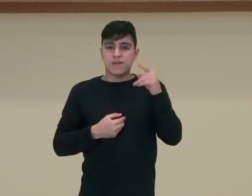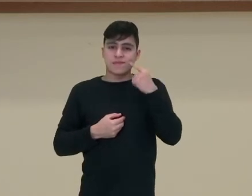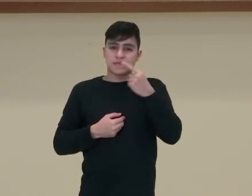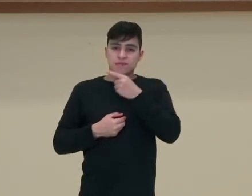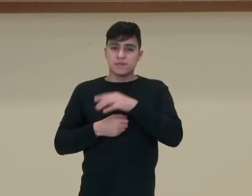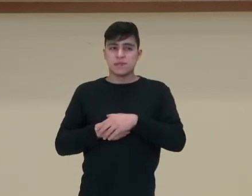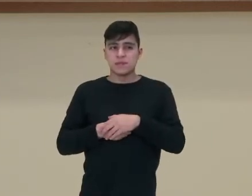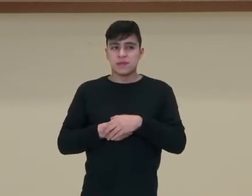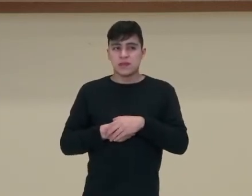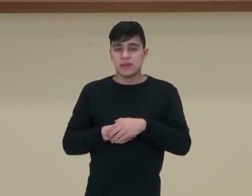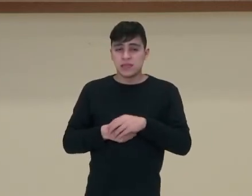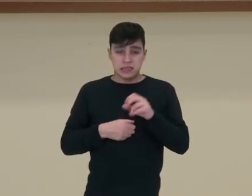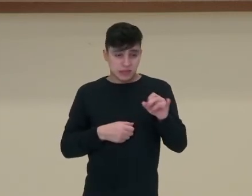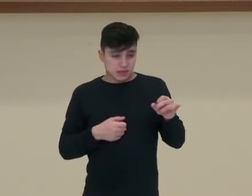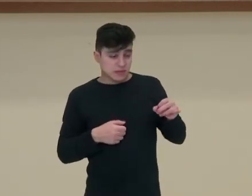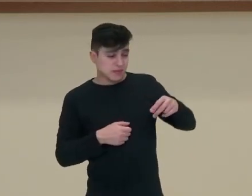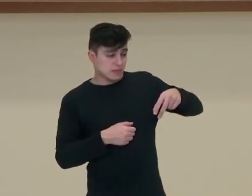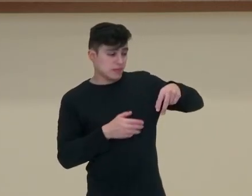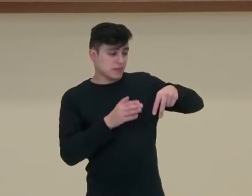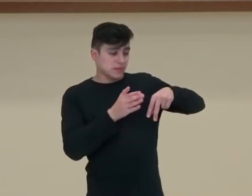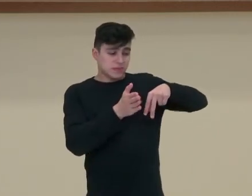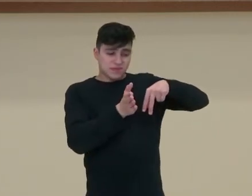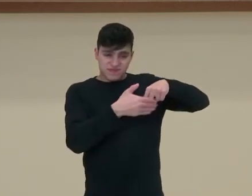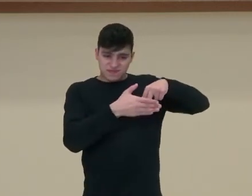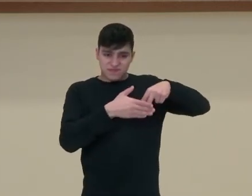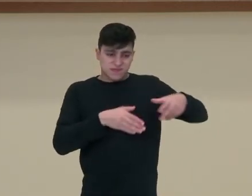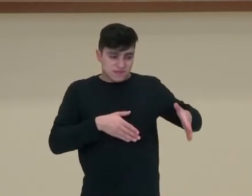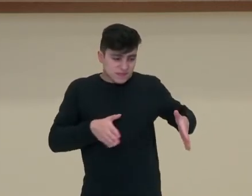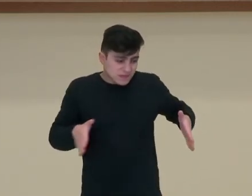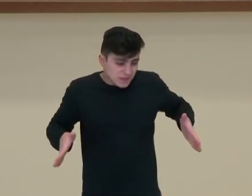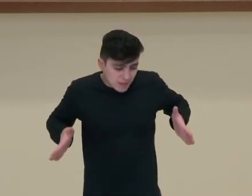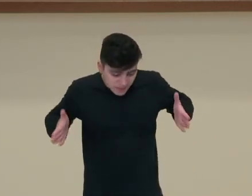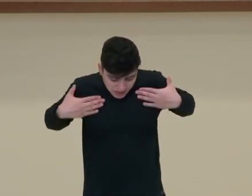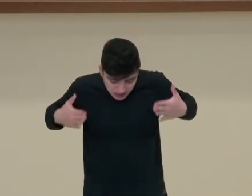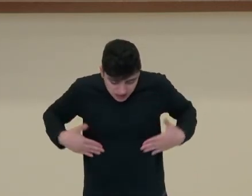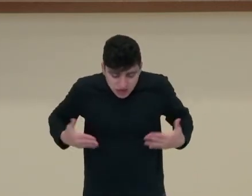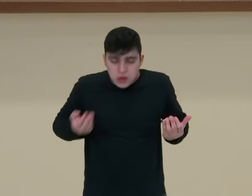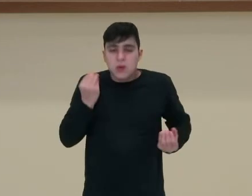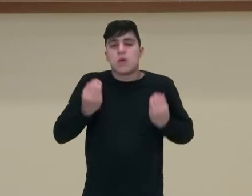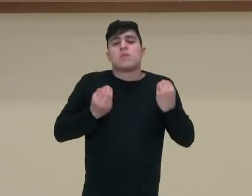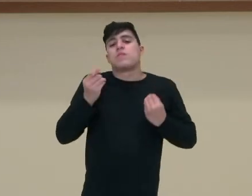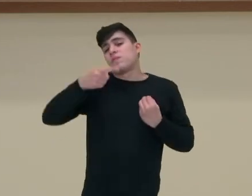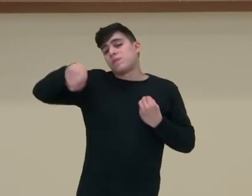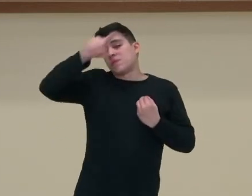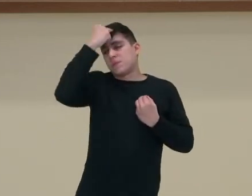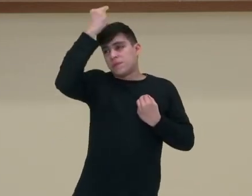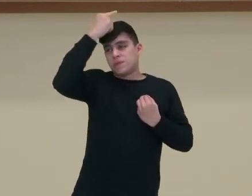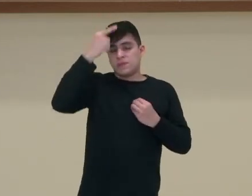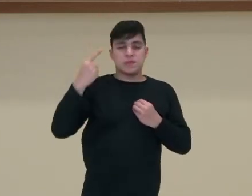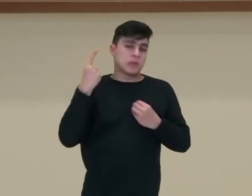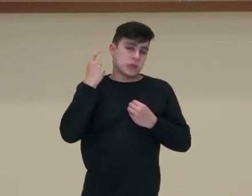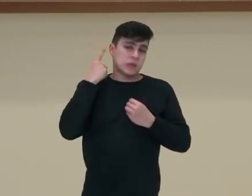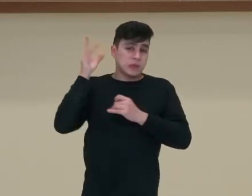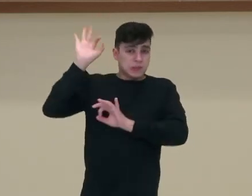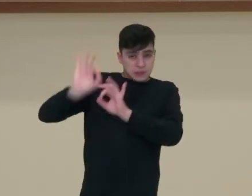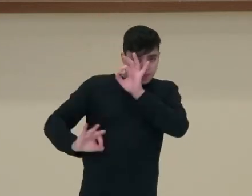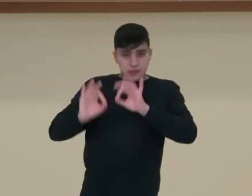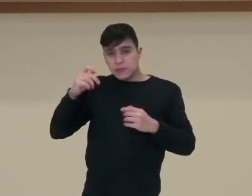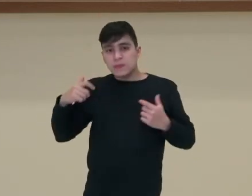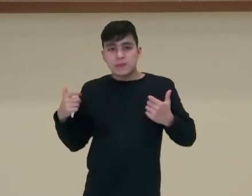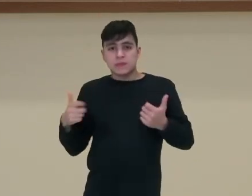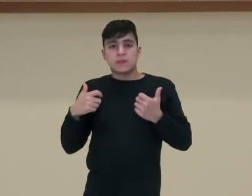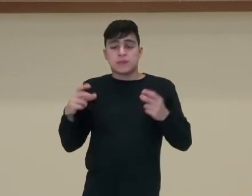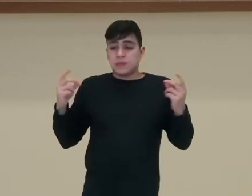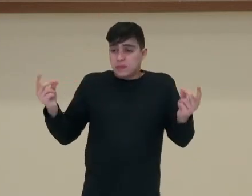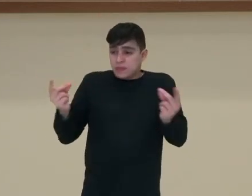Estralar a língua? Vai bater aqui na coxa? Vai, né, bater palma? Pense os sons que vocês querem fazer e organize, né? Então,